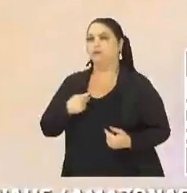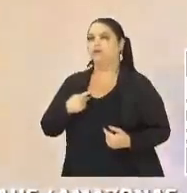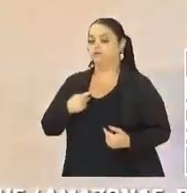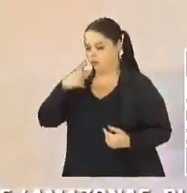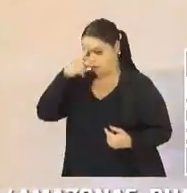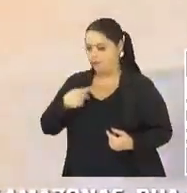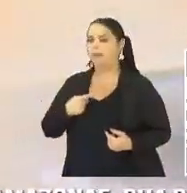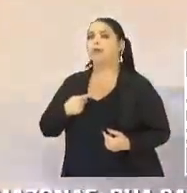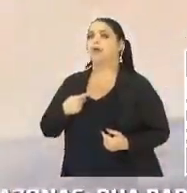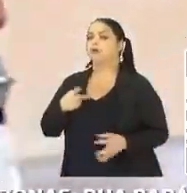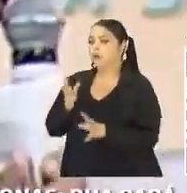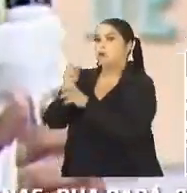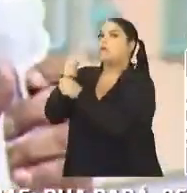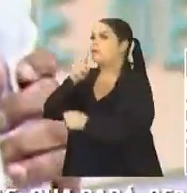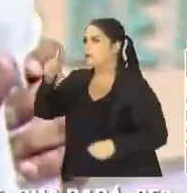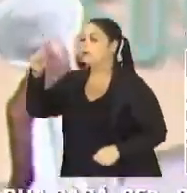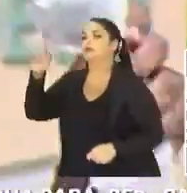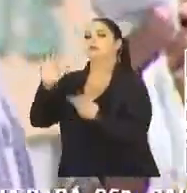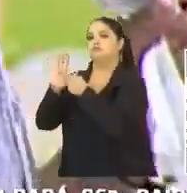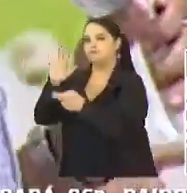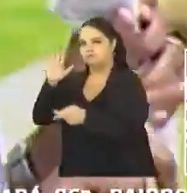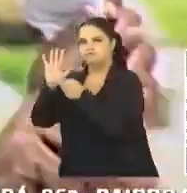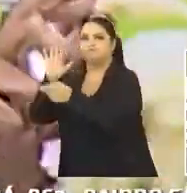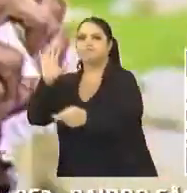nas promessas de Deus.